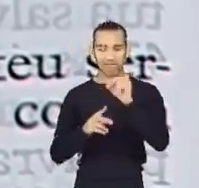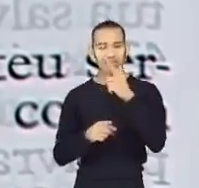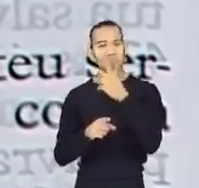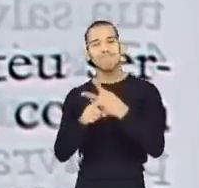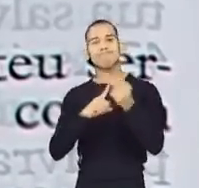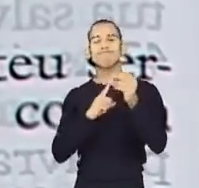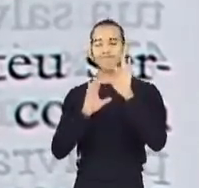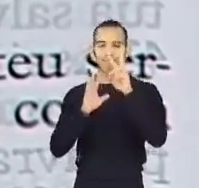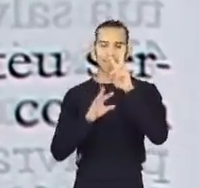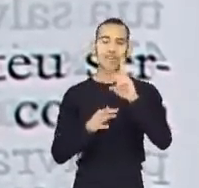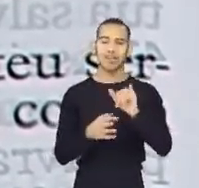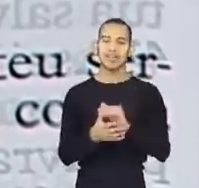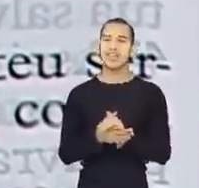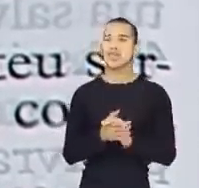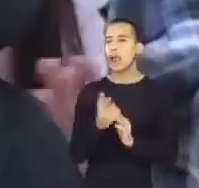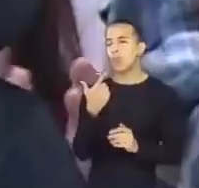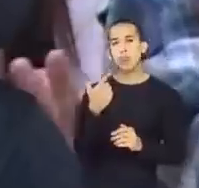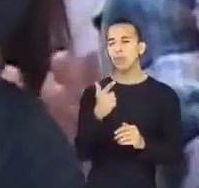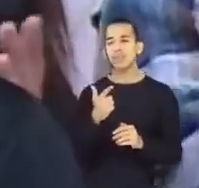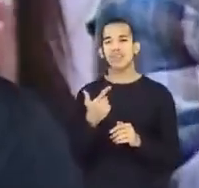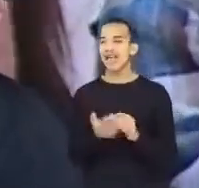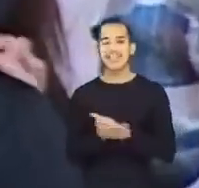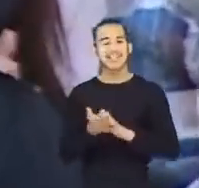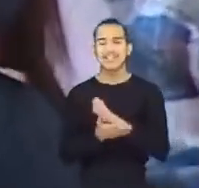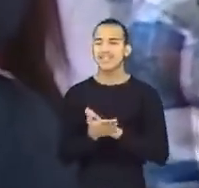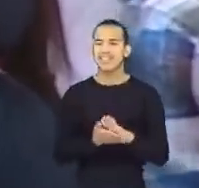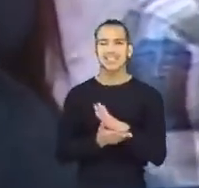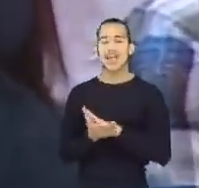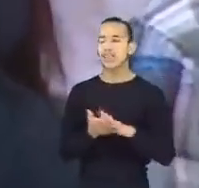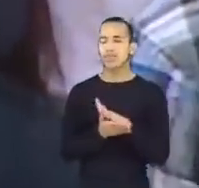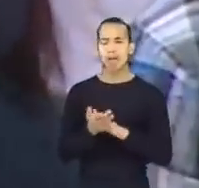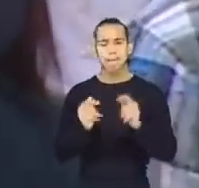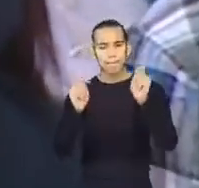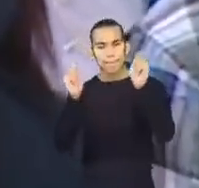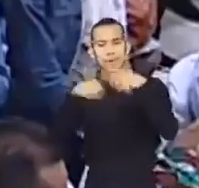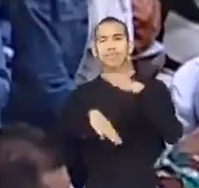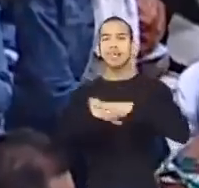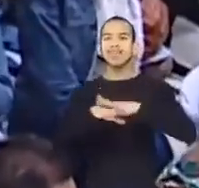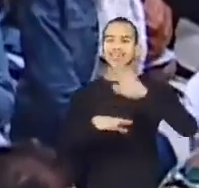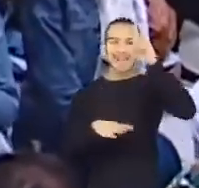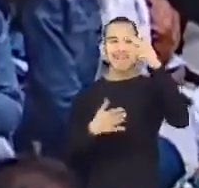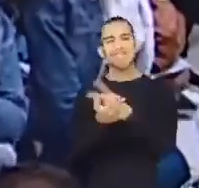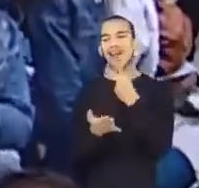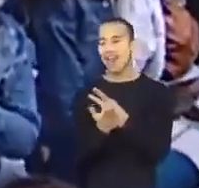porque não há nenhuma possibilidade dele falhar, dele errar.